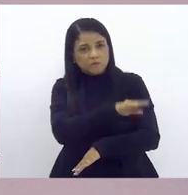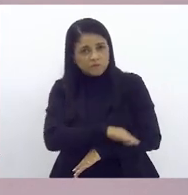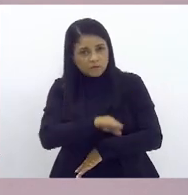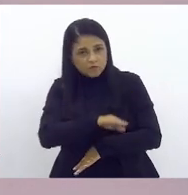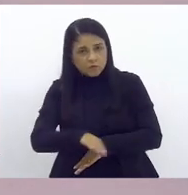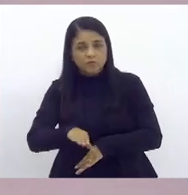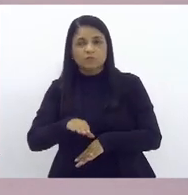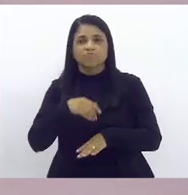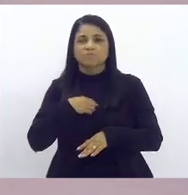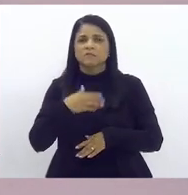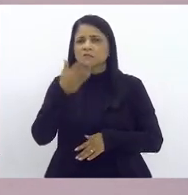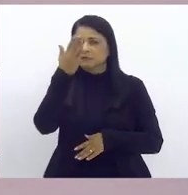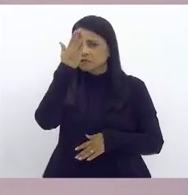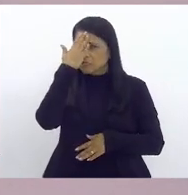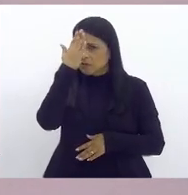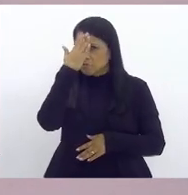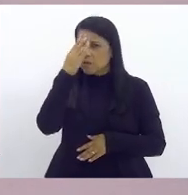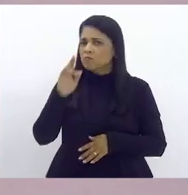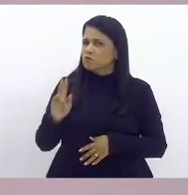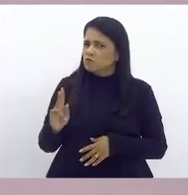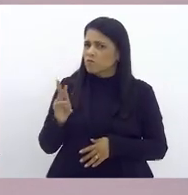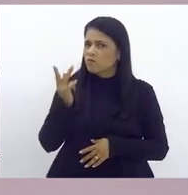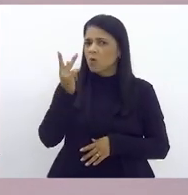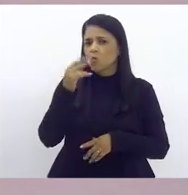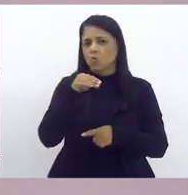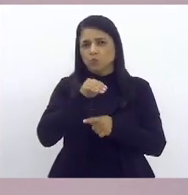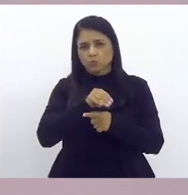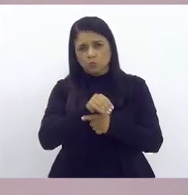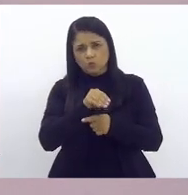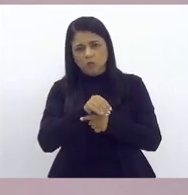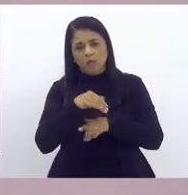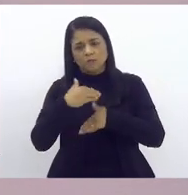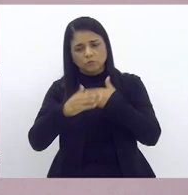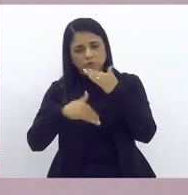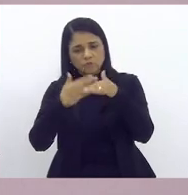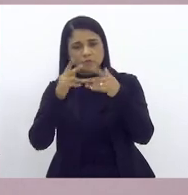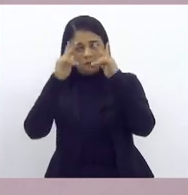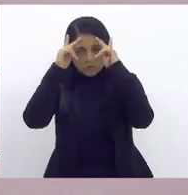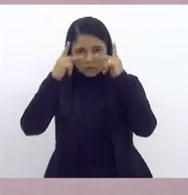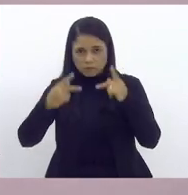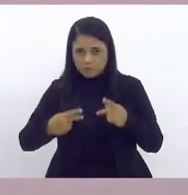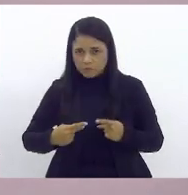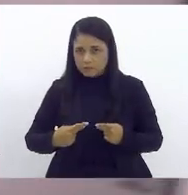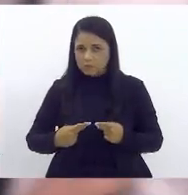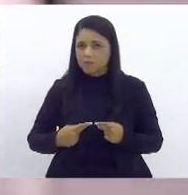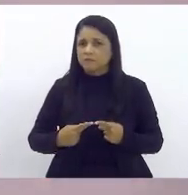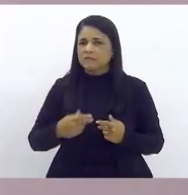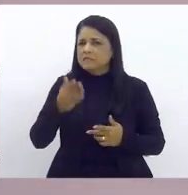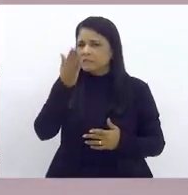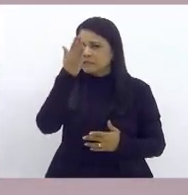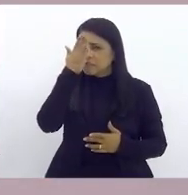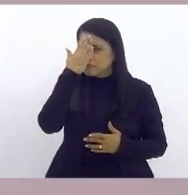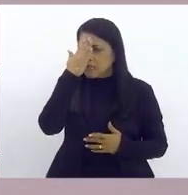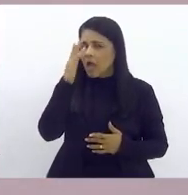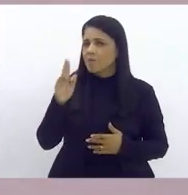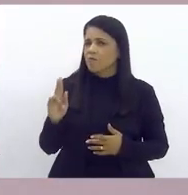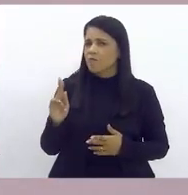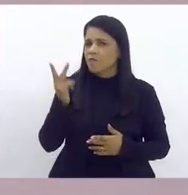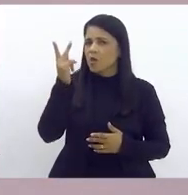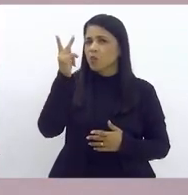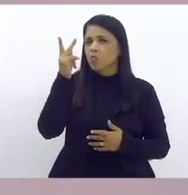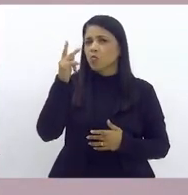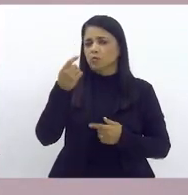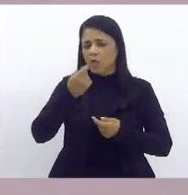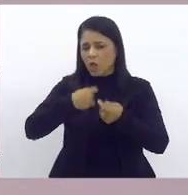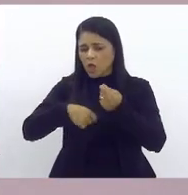Nós temos total noção do valor do cuidado no desenvolvimento da humanidade. A gente sabe qual é o valor da